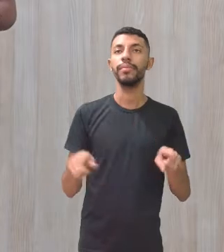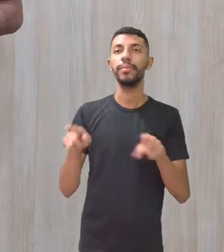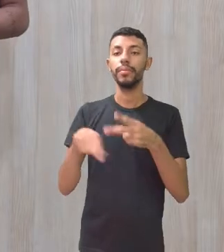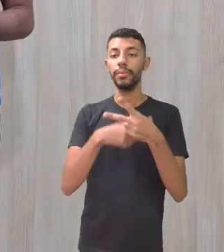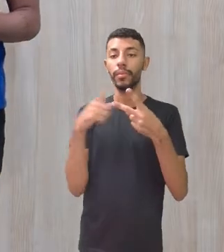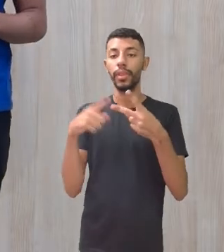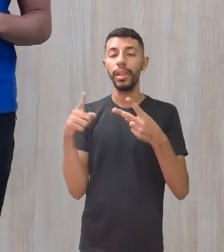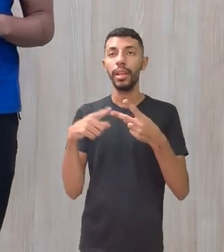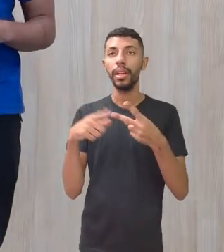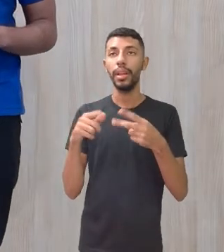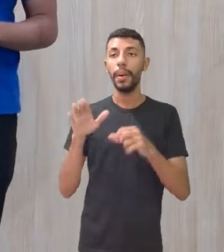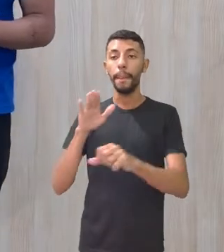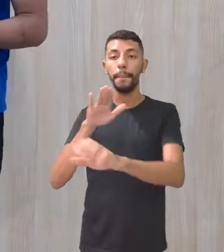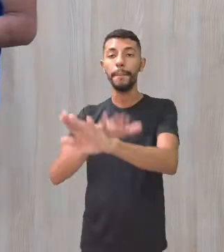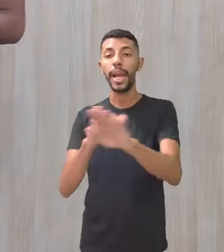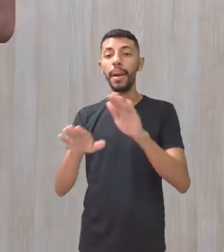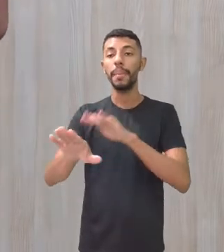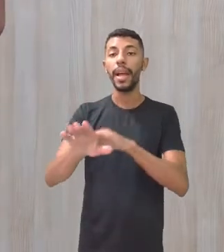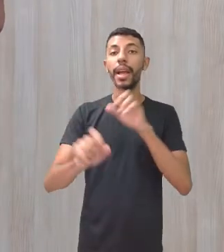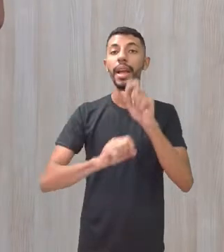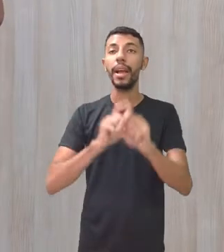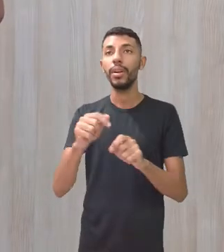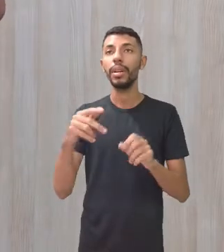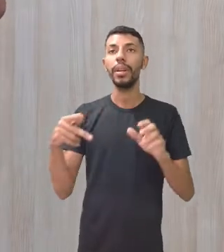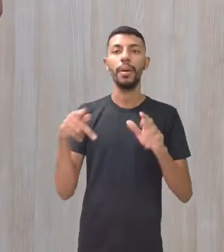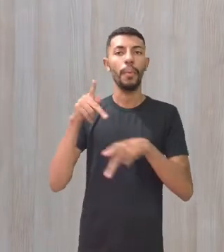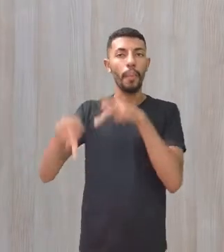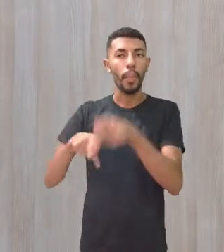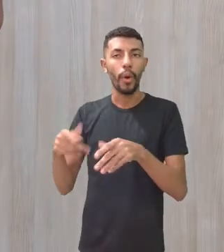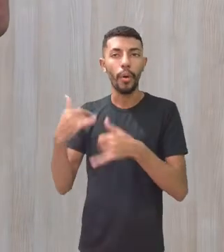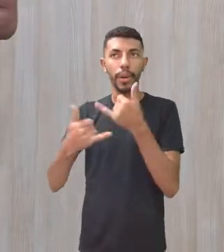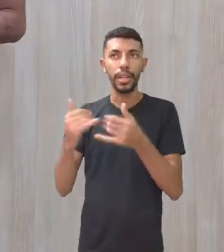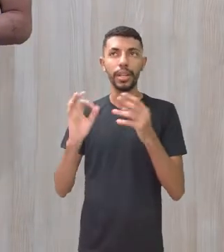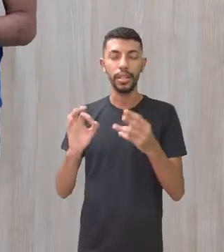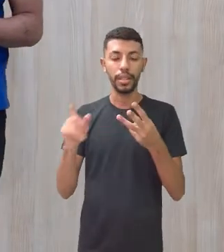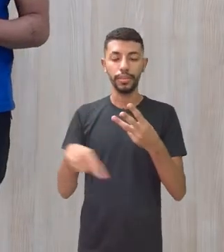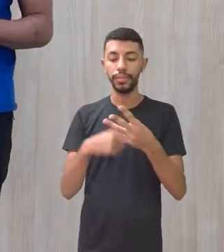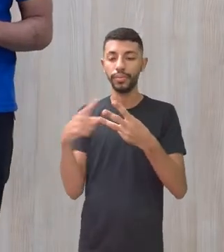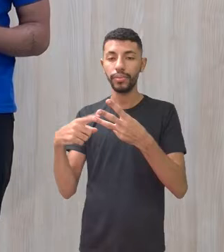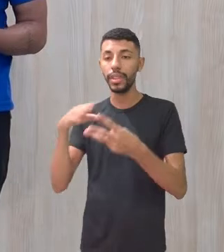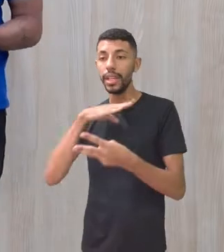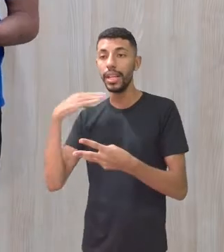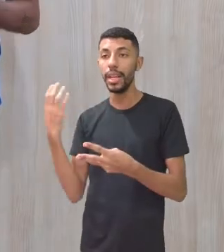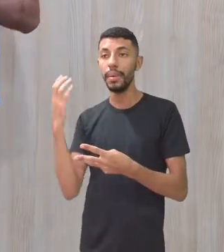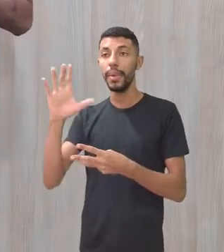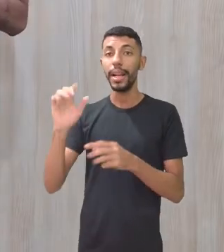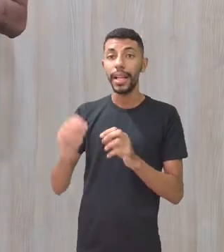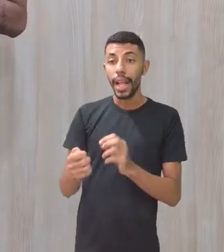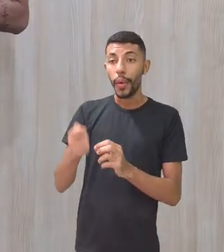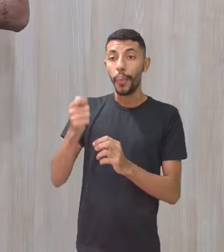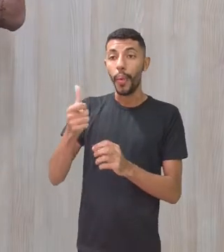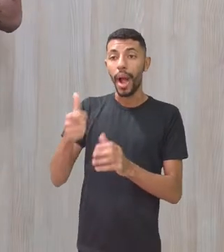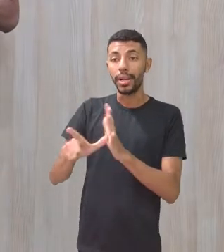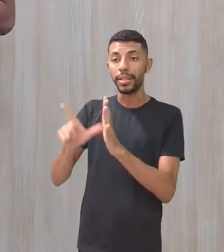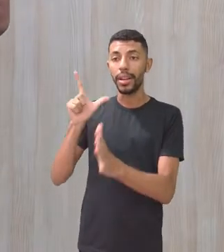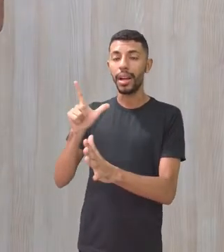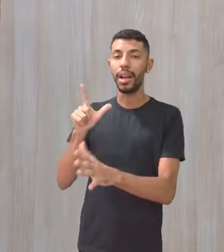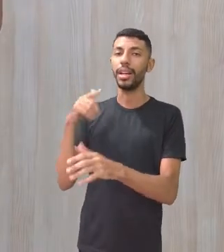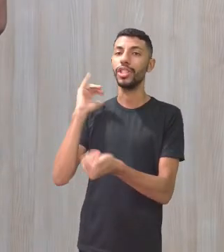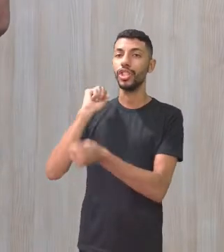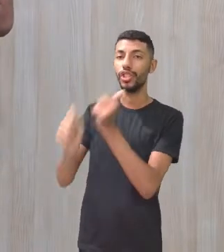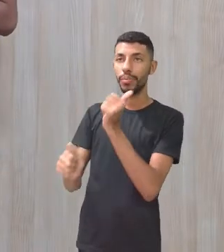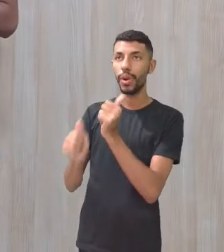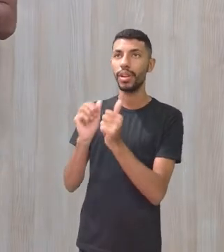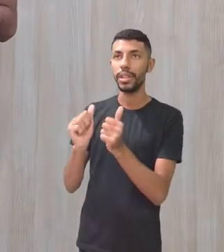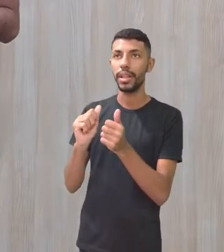aí um jogo popular. Temos o queimado, que é um jogo pré-desportivo, que vem antes da prática do esporte